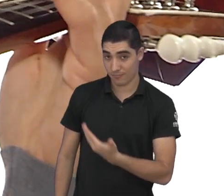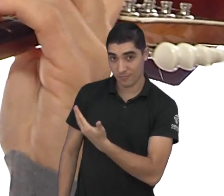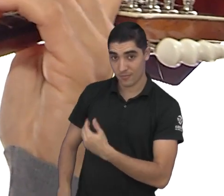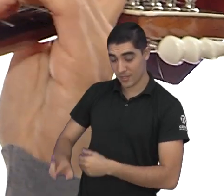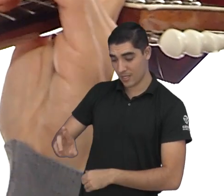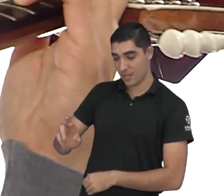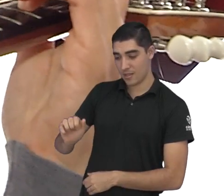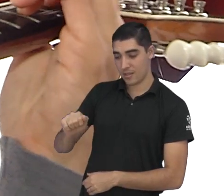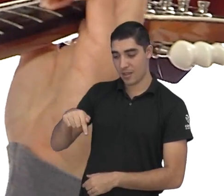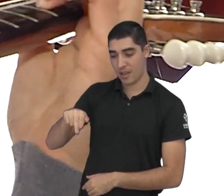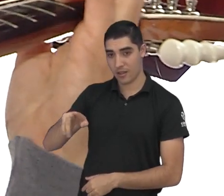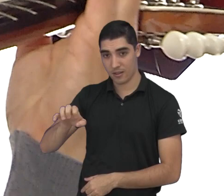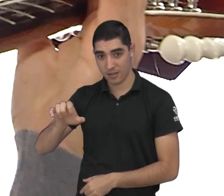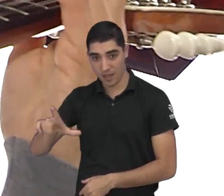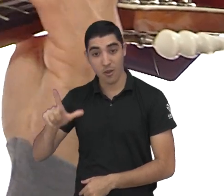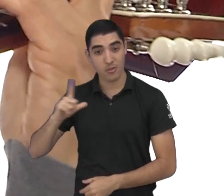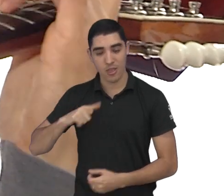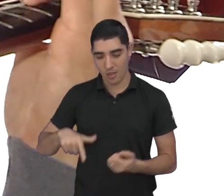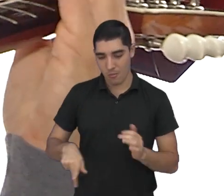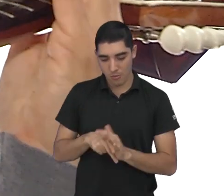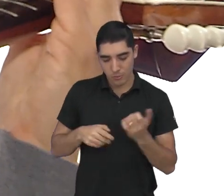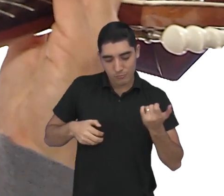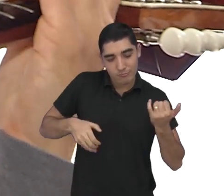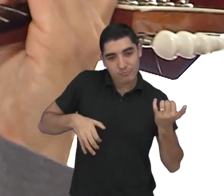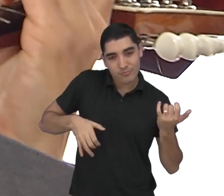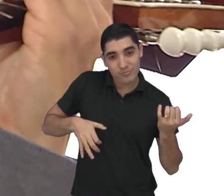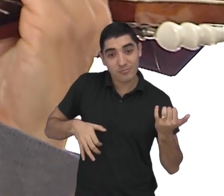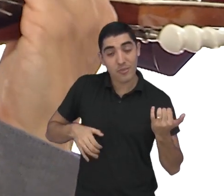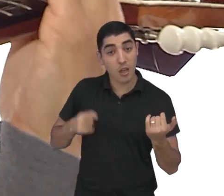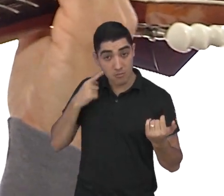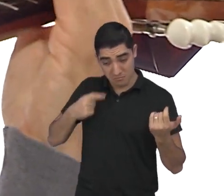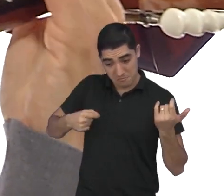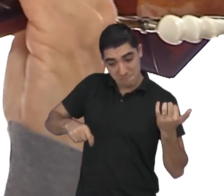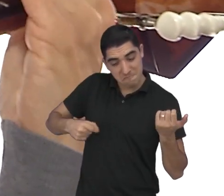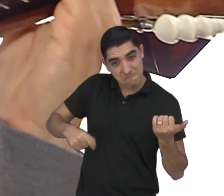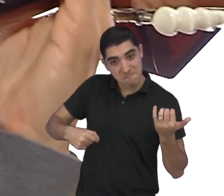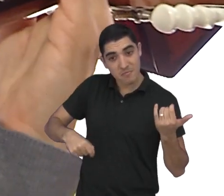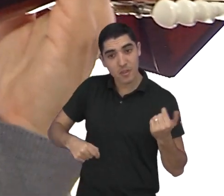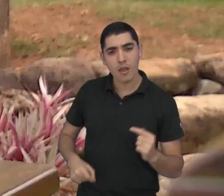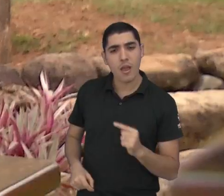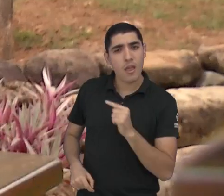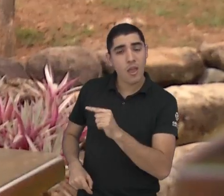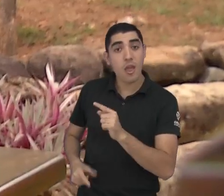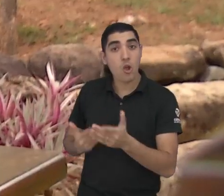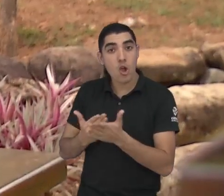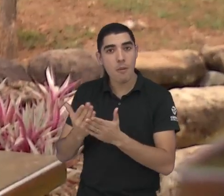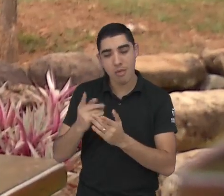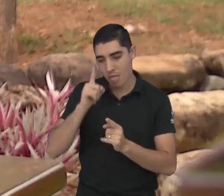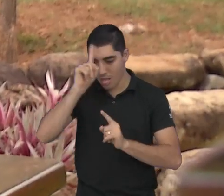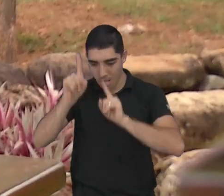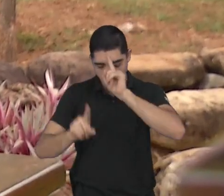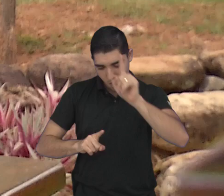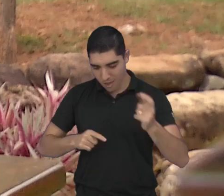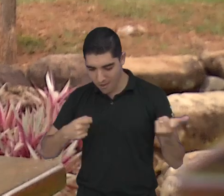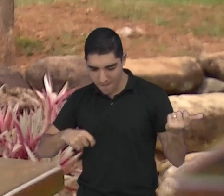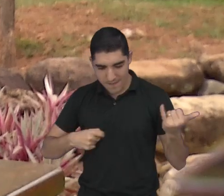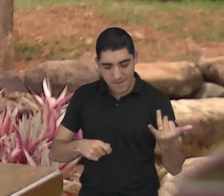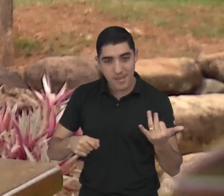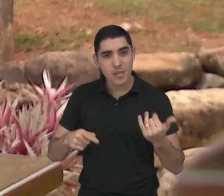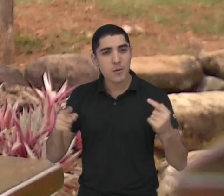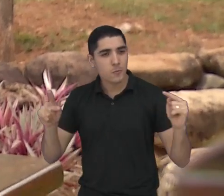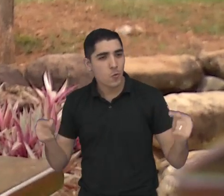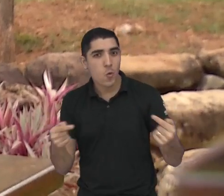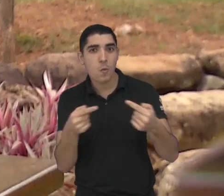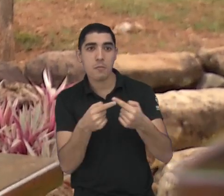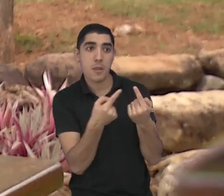A Raquel Aranha tem o bandolim como companheiro. Do instrumento saem improvisos e melodias de